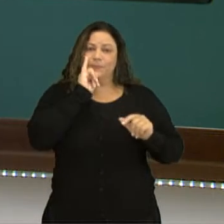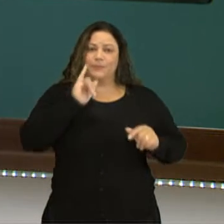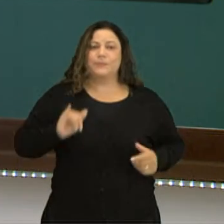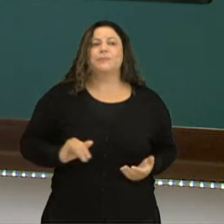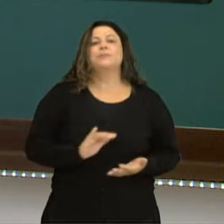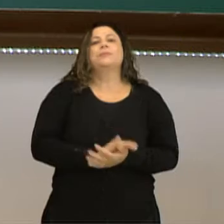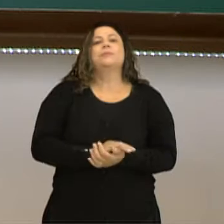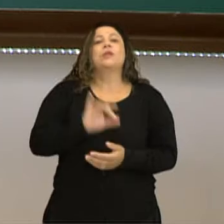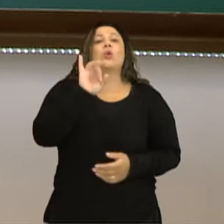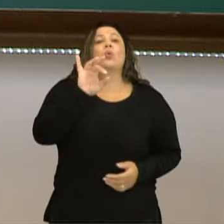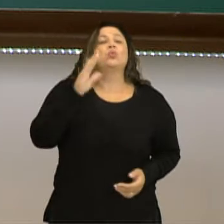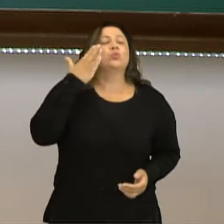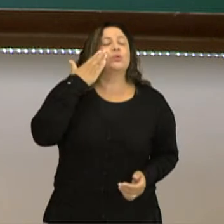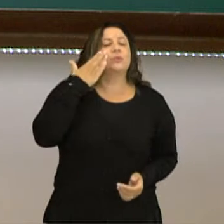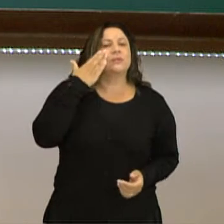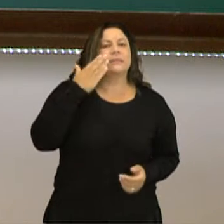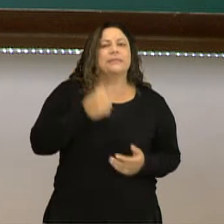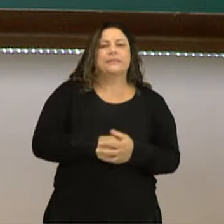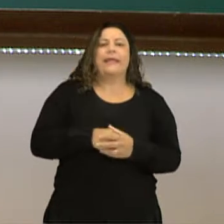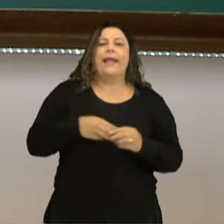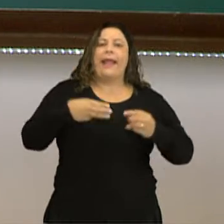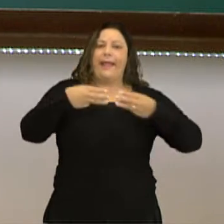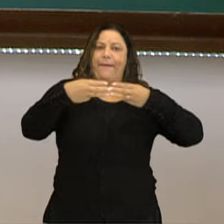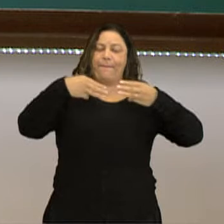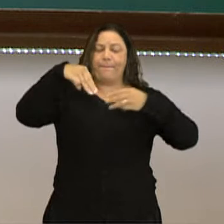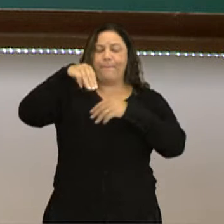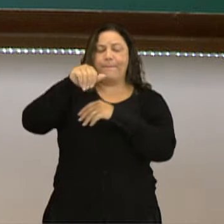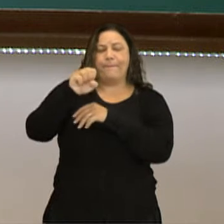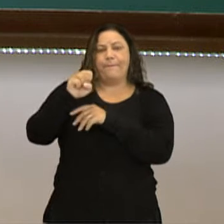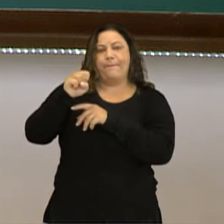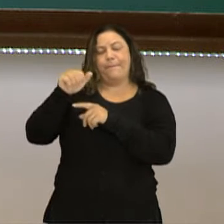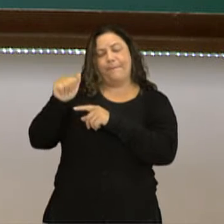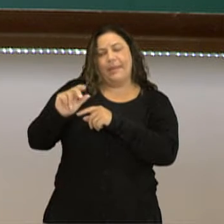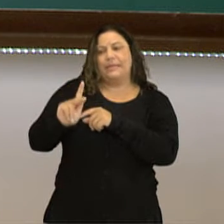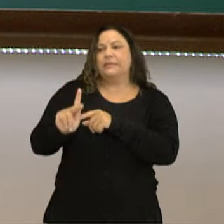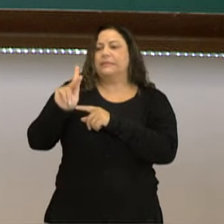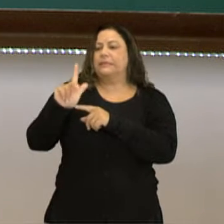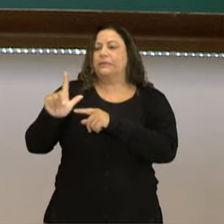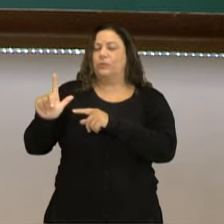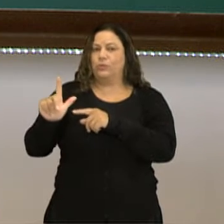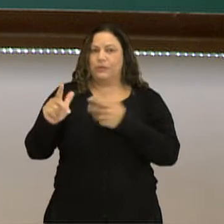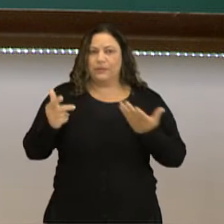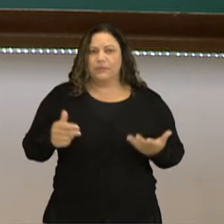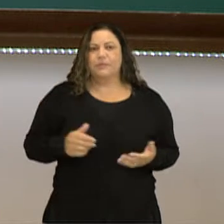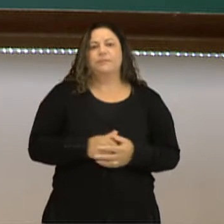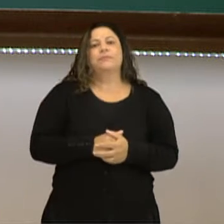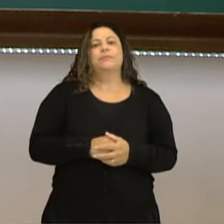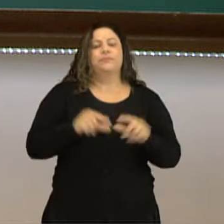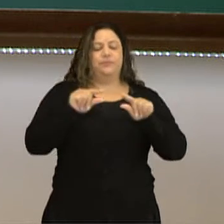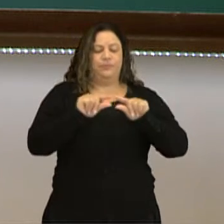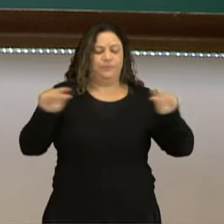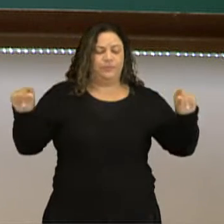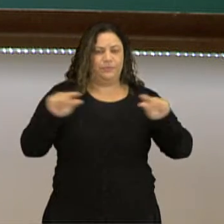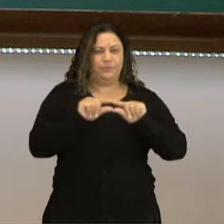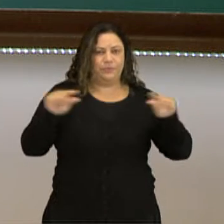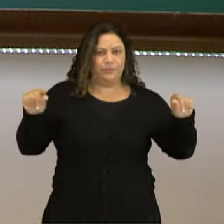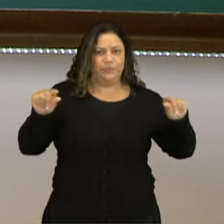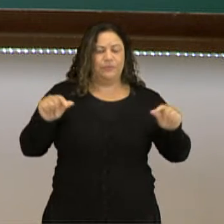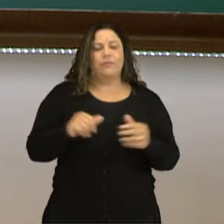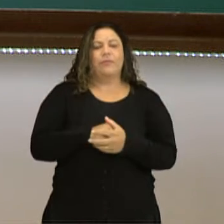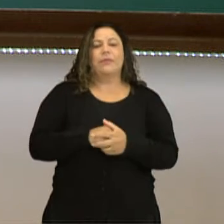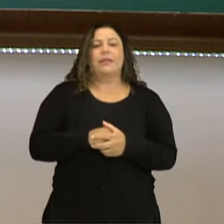eu só sei que alguém mediu massa pela unidade quilograma. Eu só sei que alguém mediu comprimento pela unidade